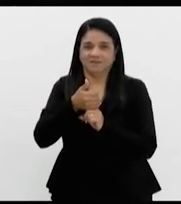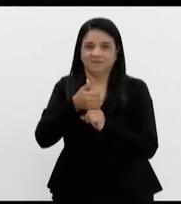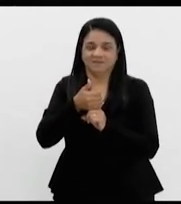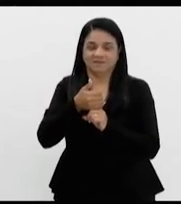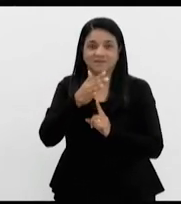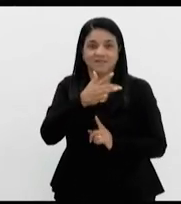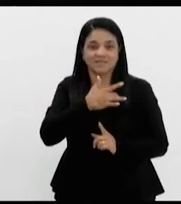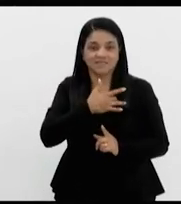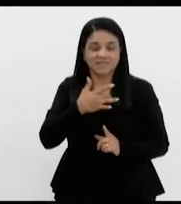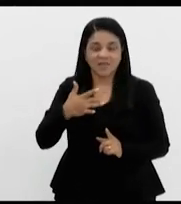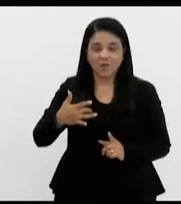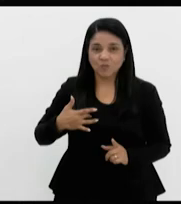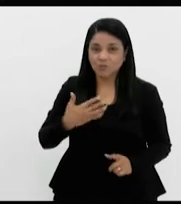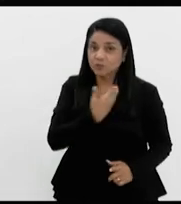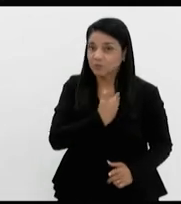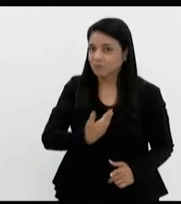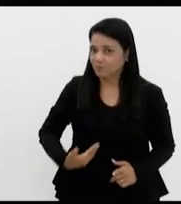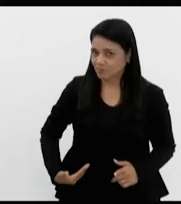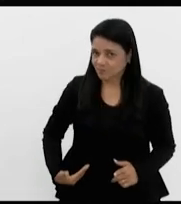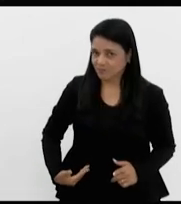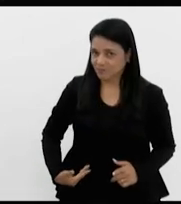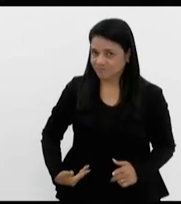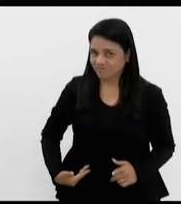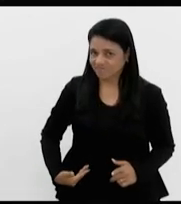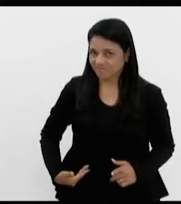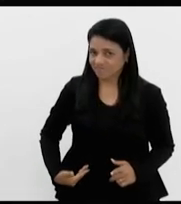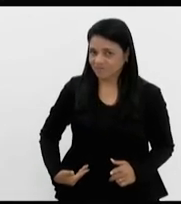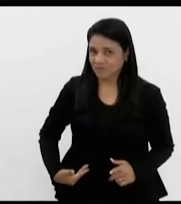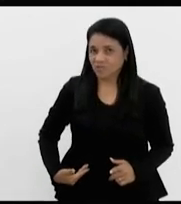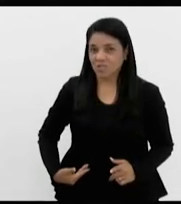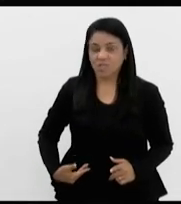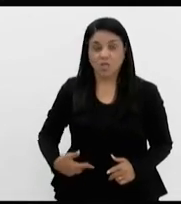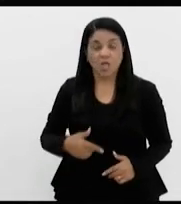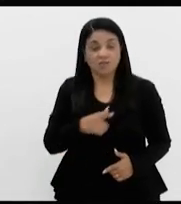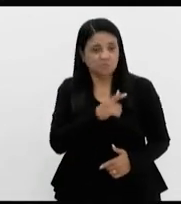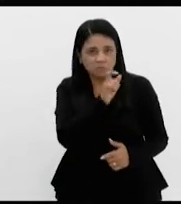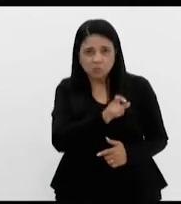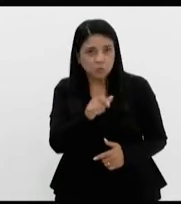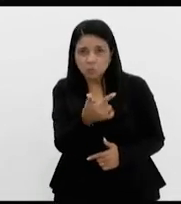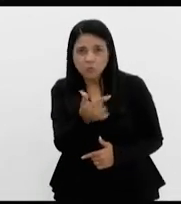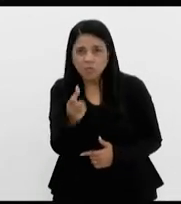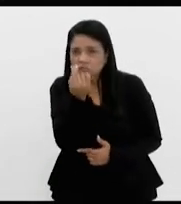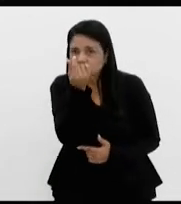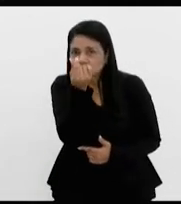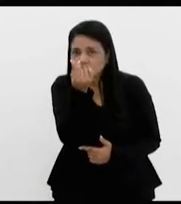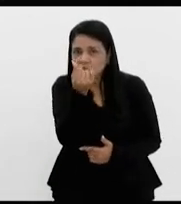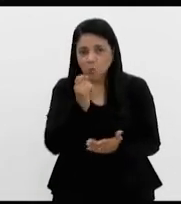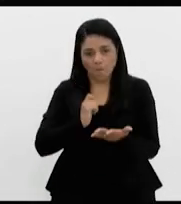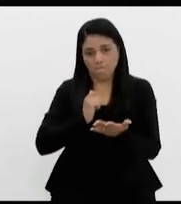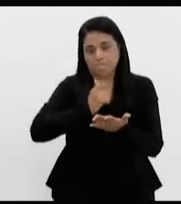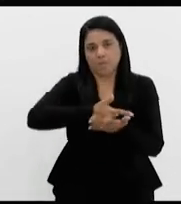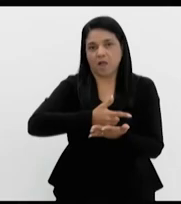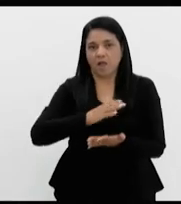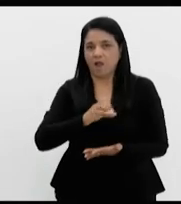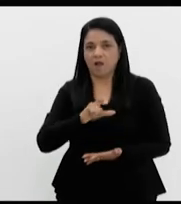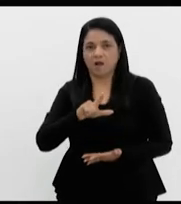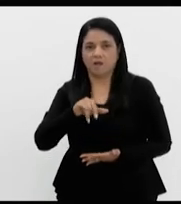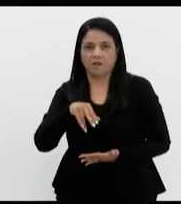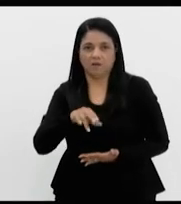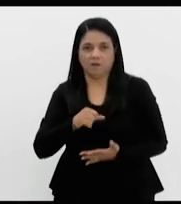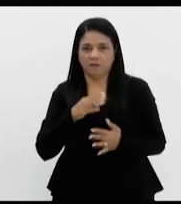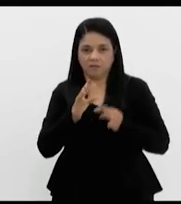de saúde pública. Porque não é todo mundo que tem dinheiro para ir a uma boa clínica e fazer